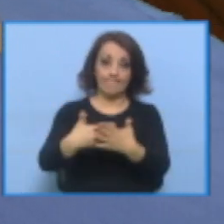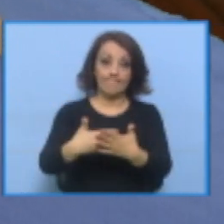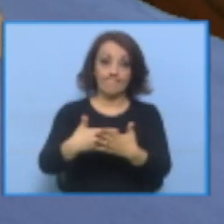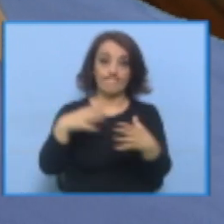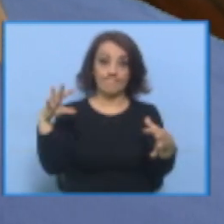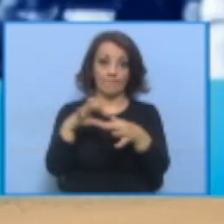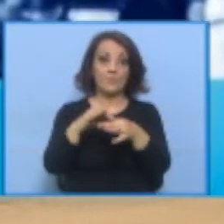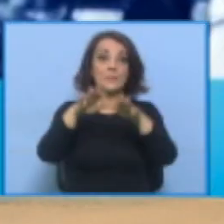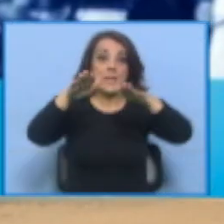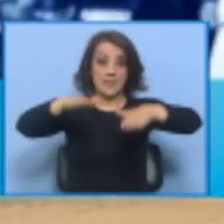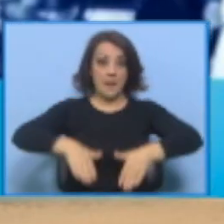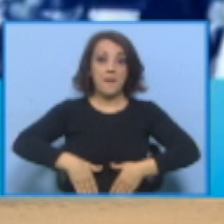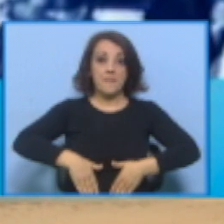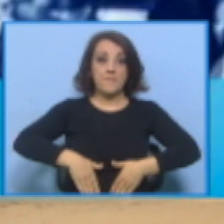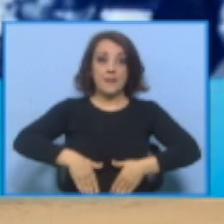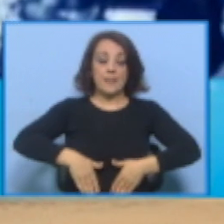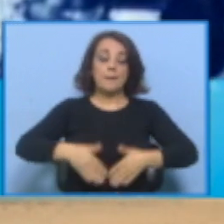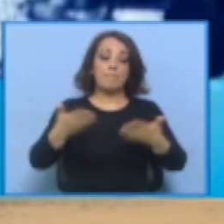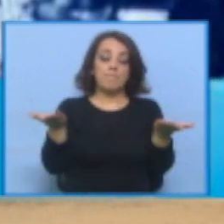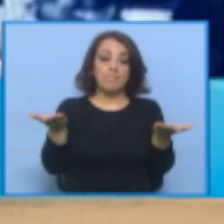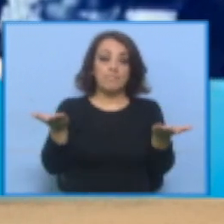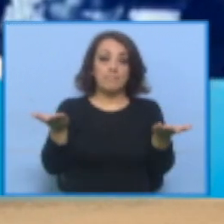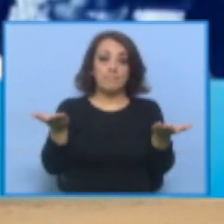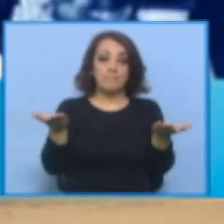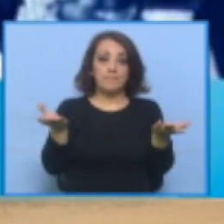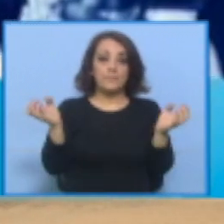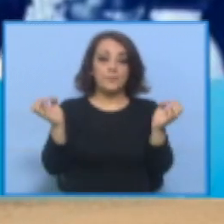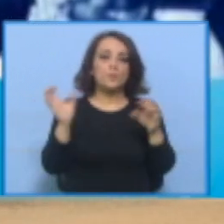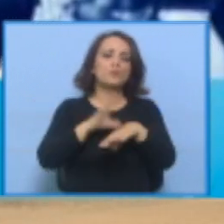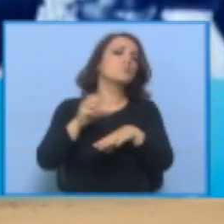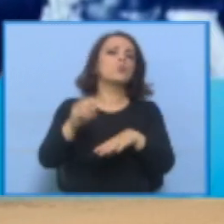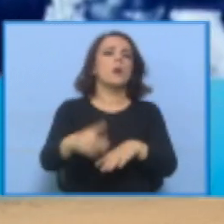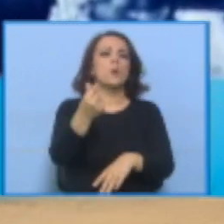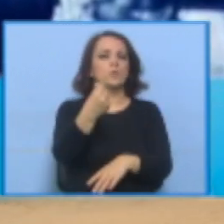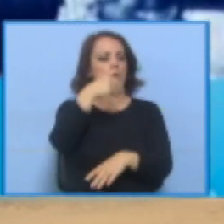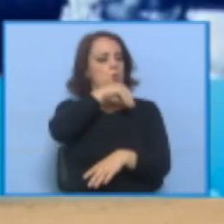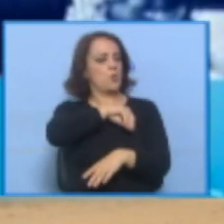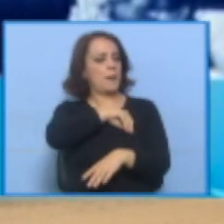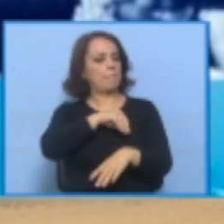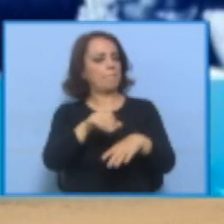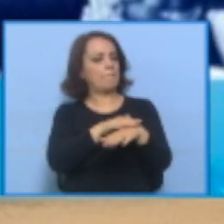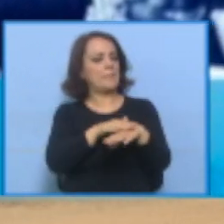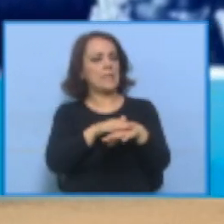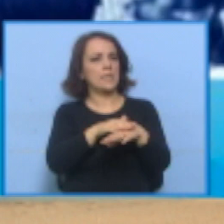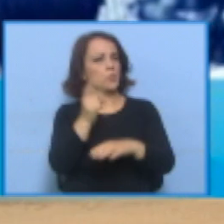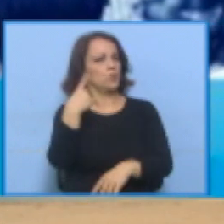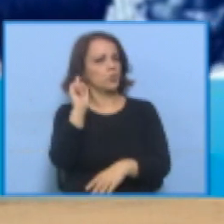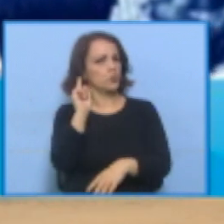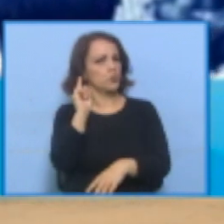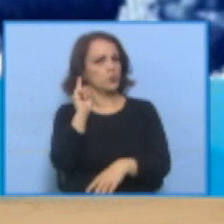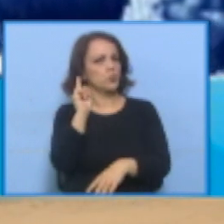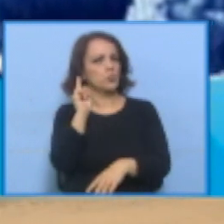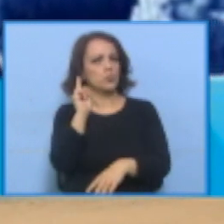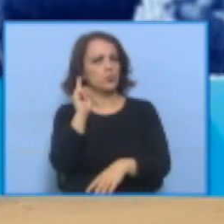greves, não tem muito a ver com o salário mínimo. estamos a falar num salário mínimo. E, portanto,